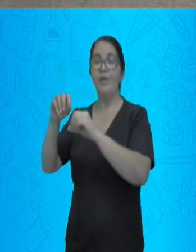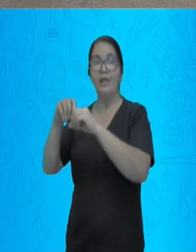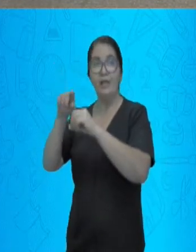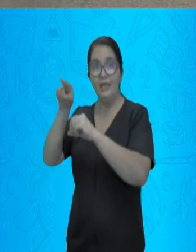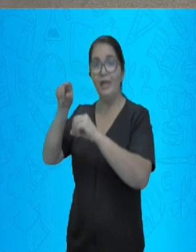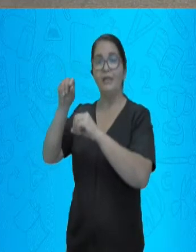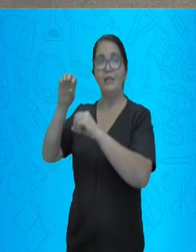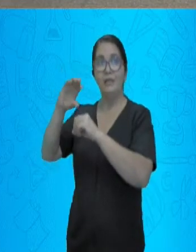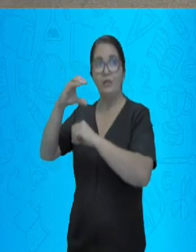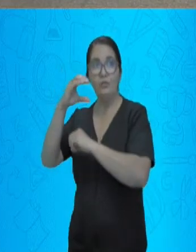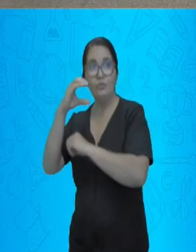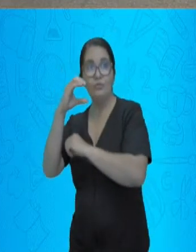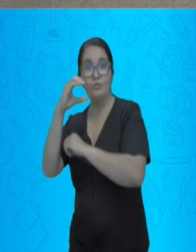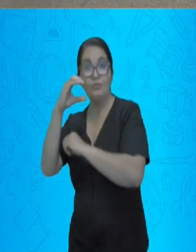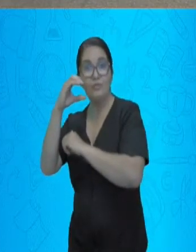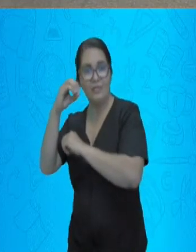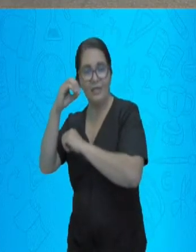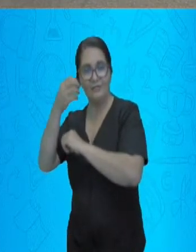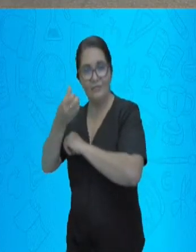químico oxigênio. Então,